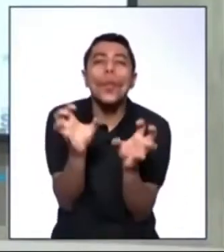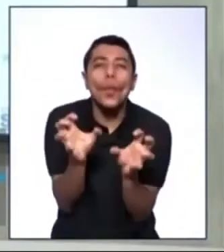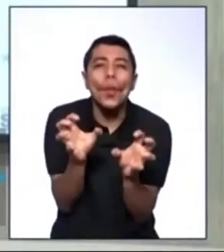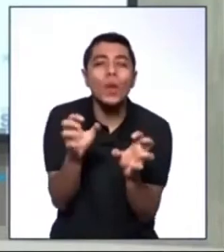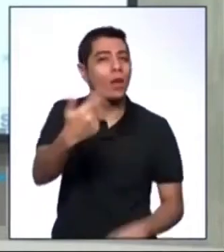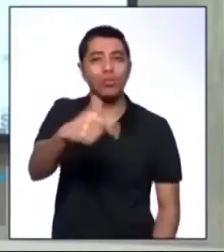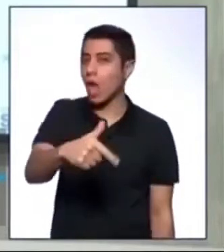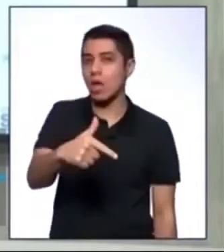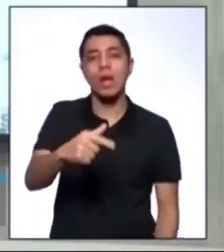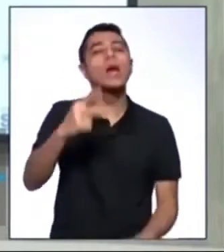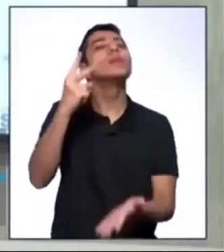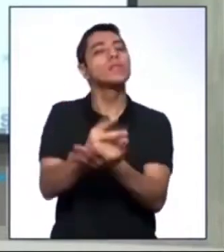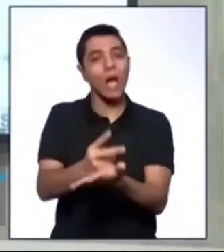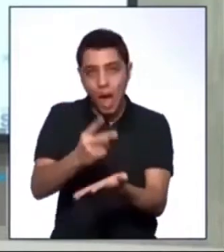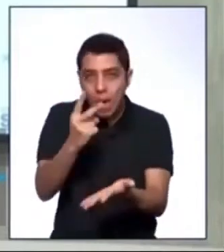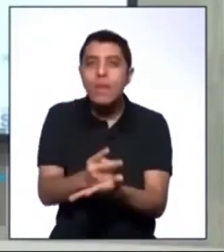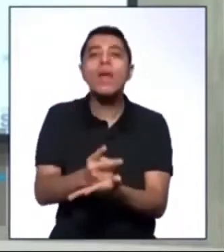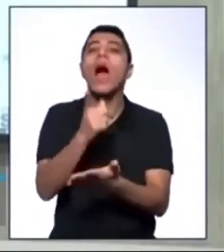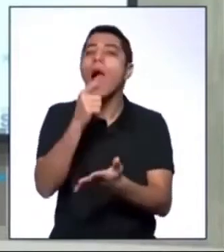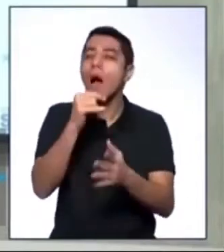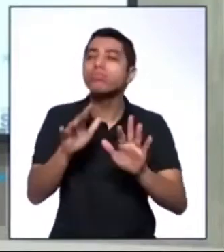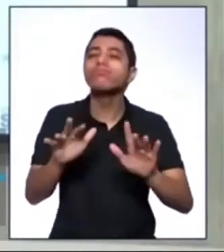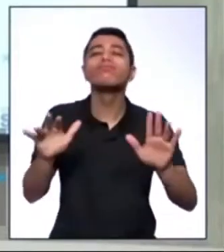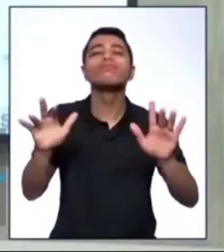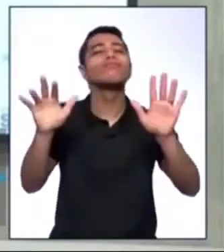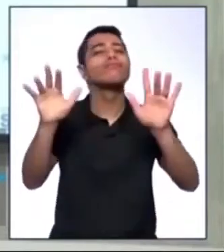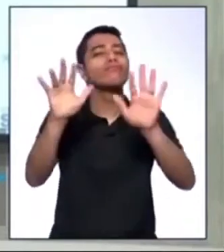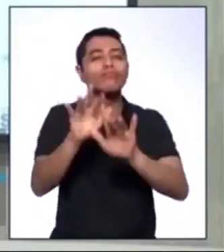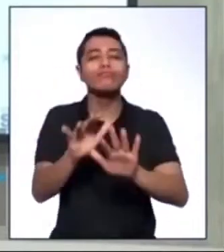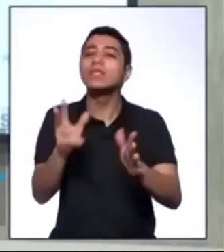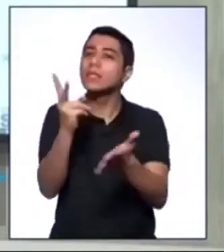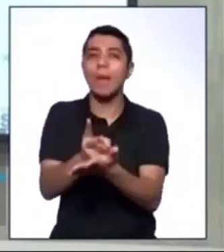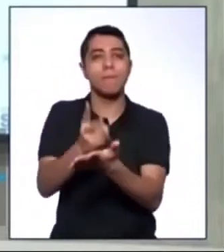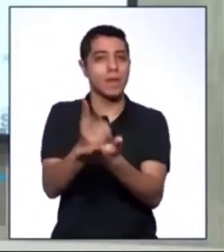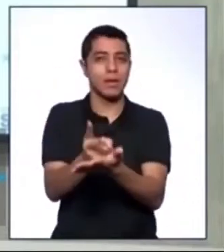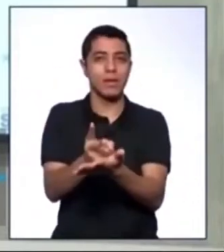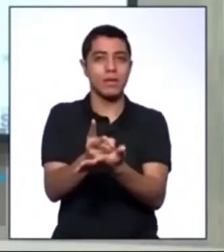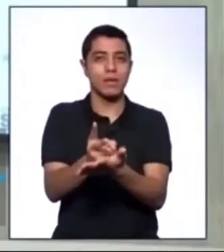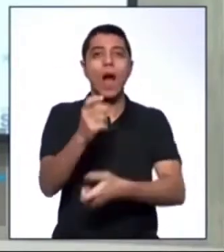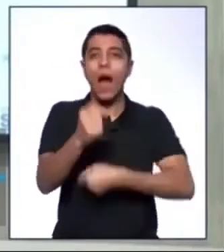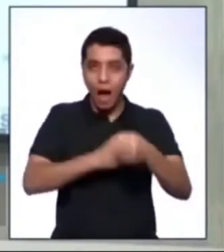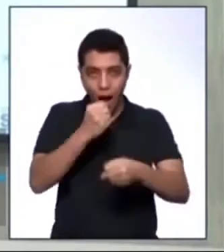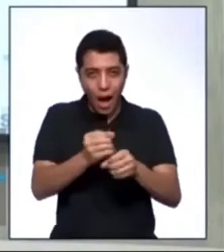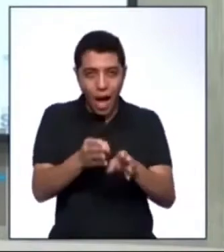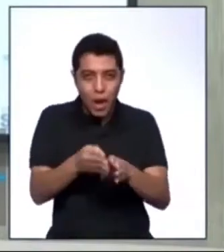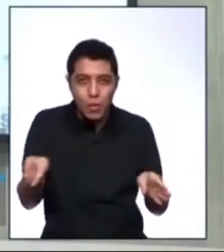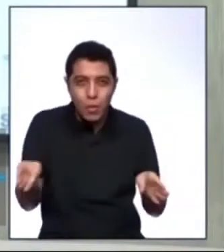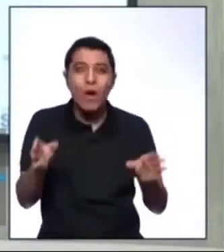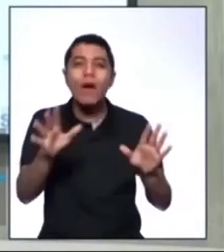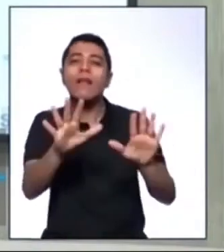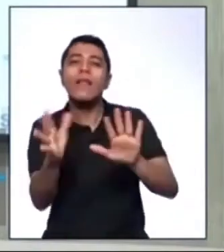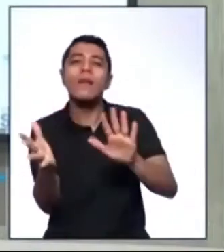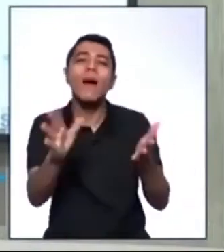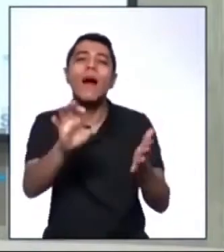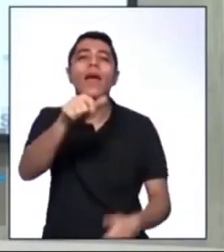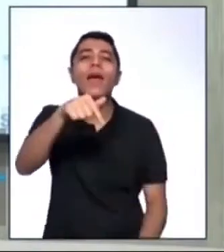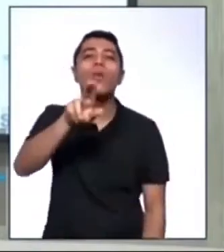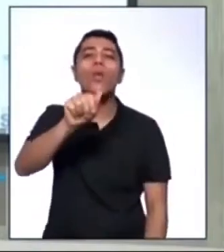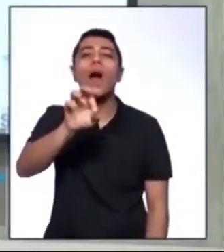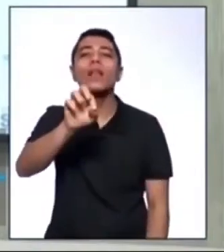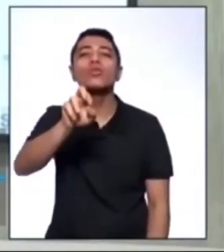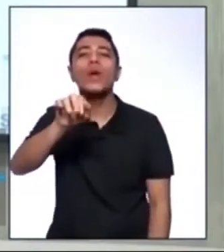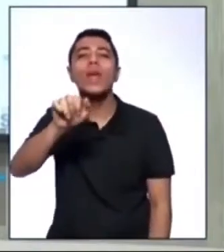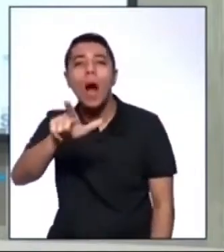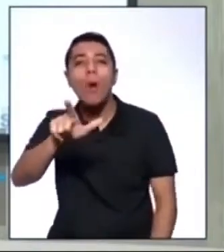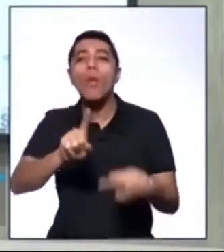Não há um momento do ano onde há um período seco. Clima equatorial, quente e úmido. Vamos para cá, galera?